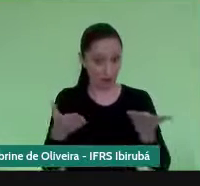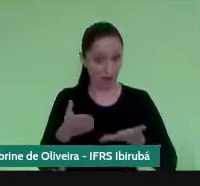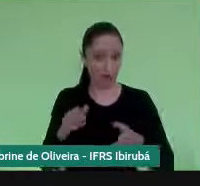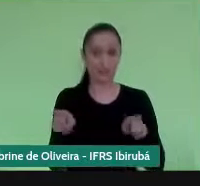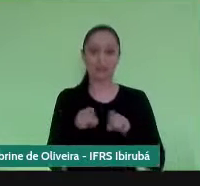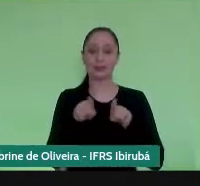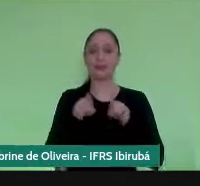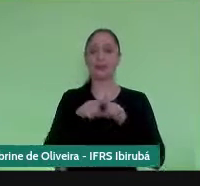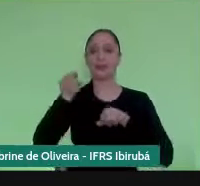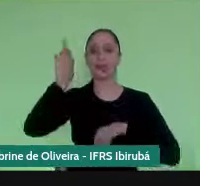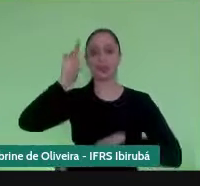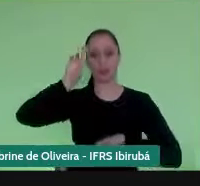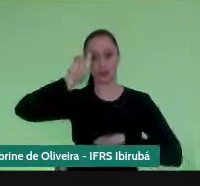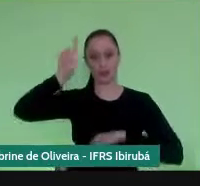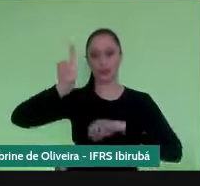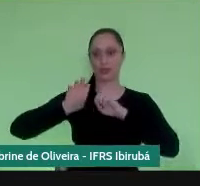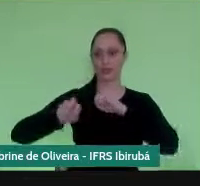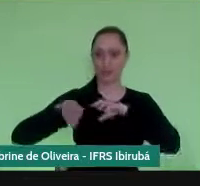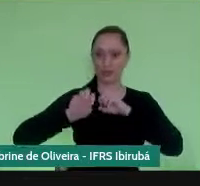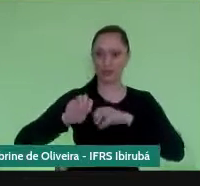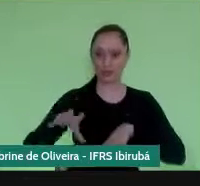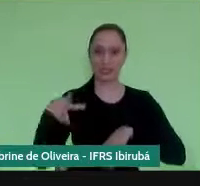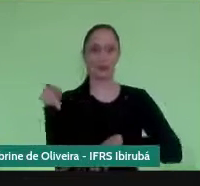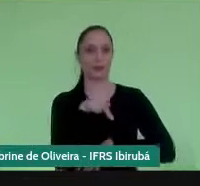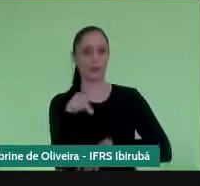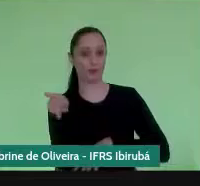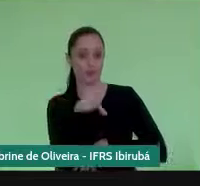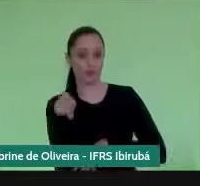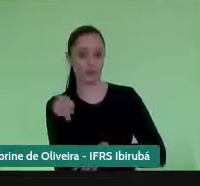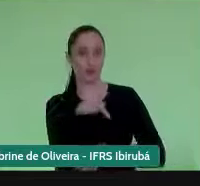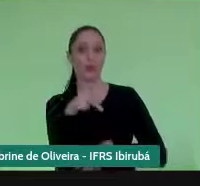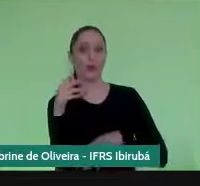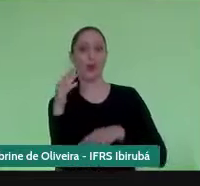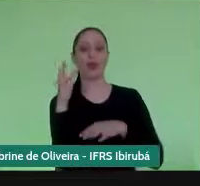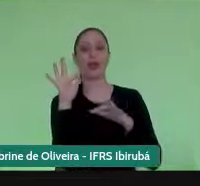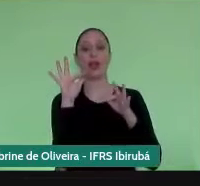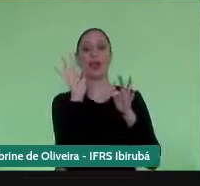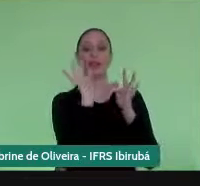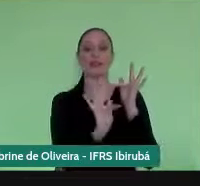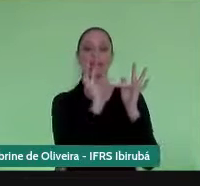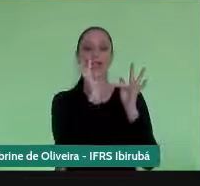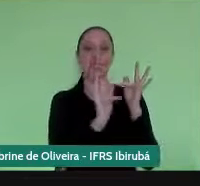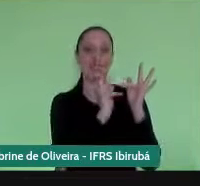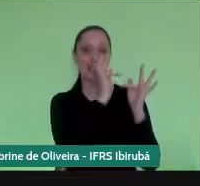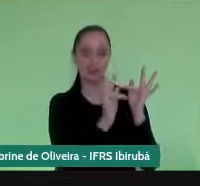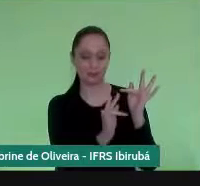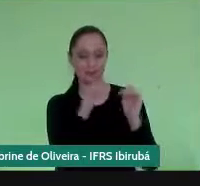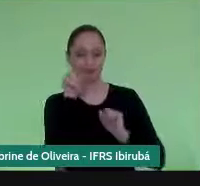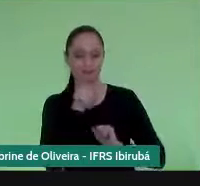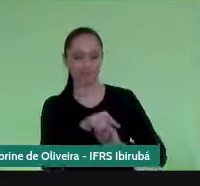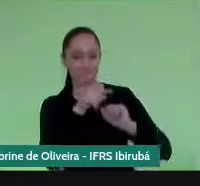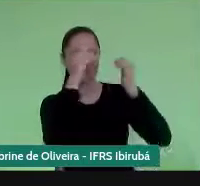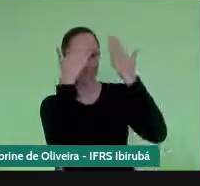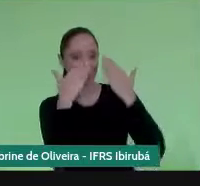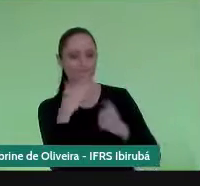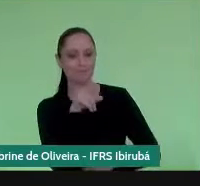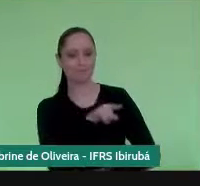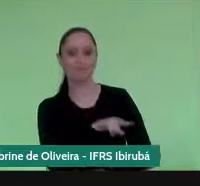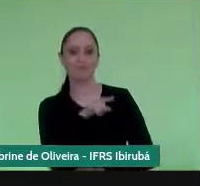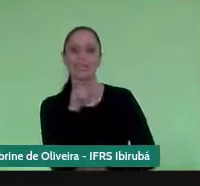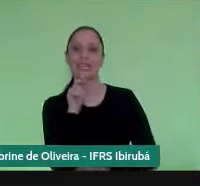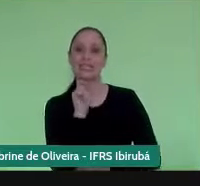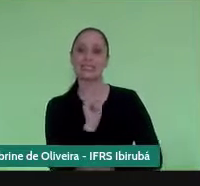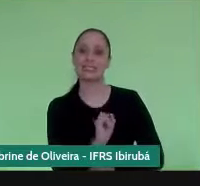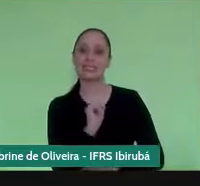de ensino também é professor de física, e ele também analisa, né, que de tudo que já